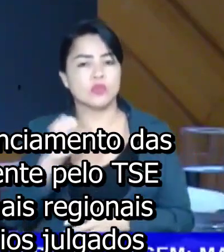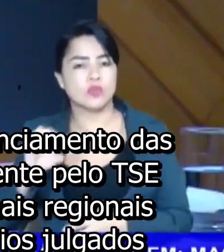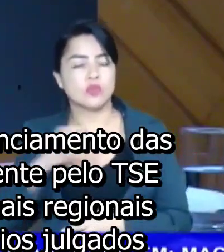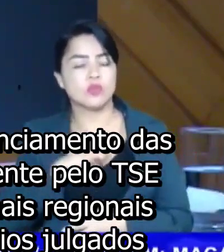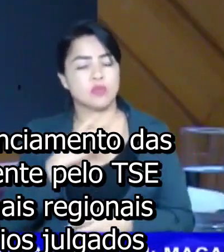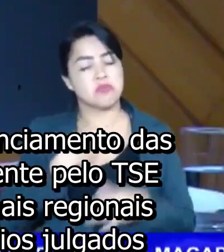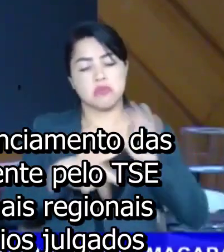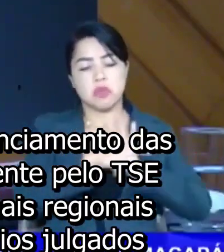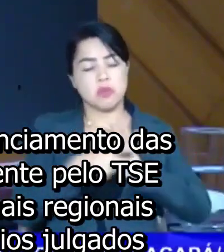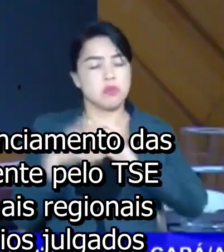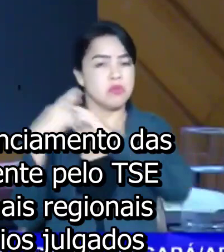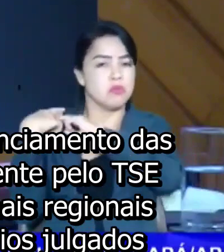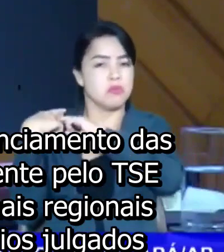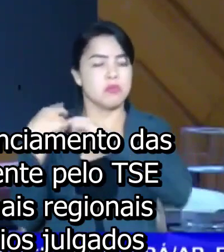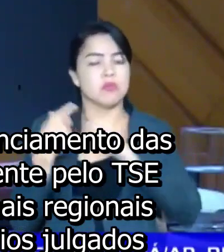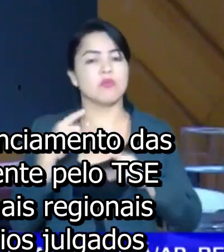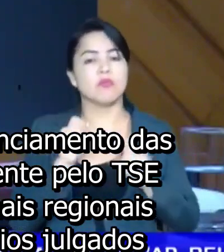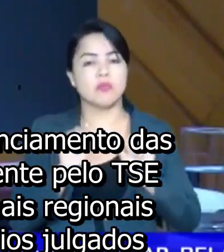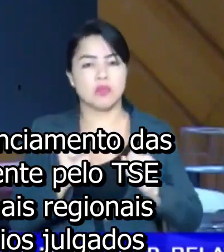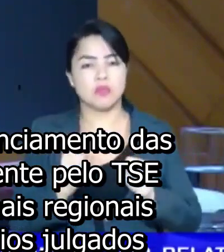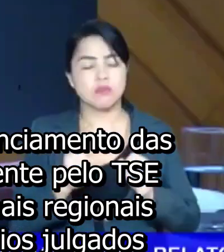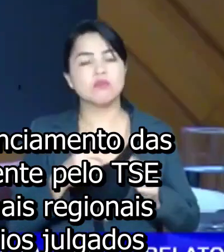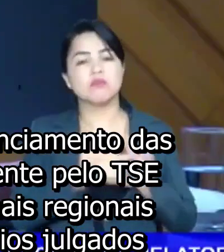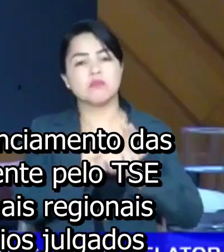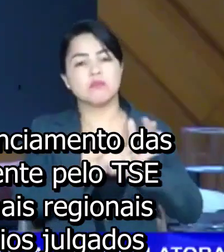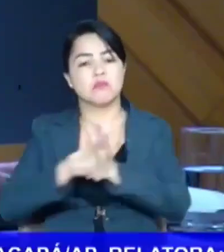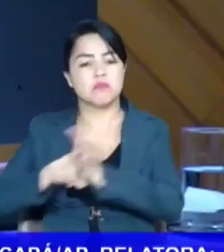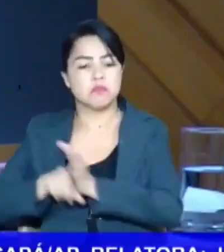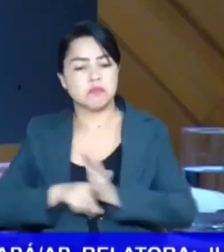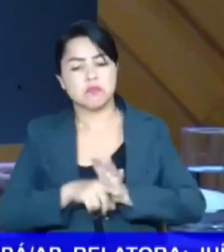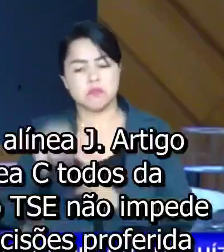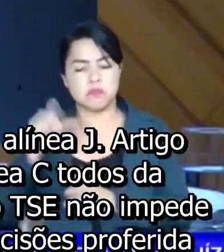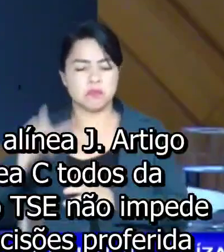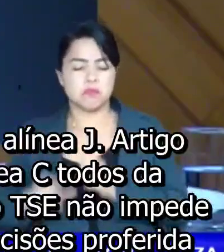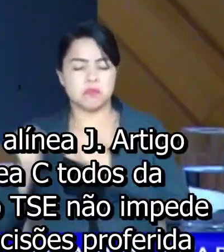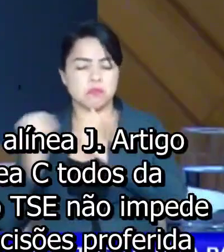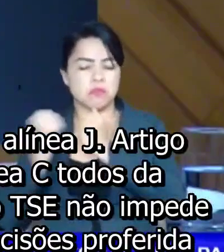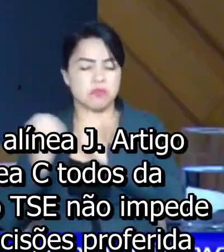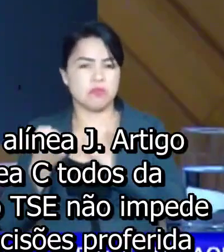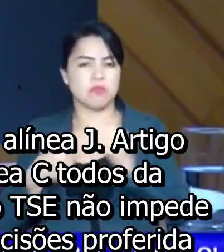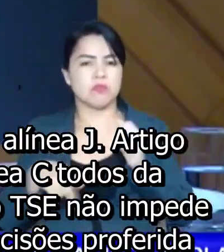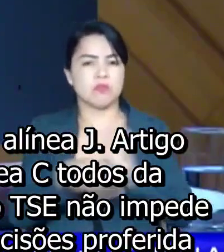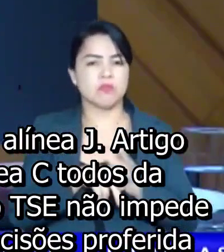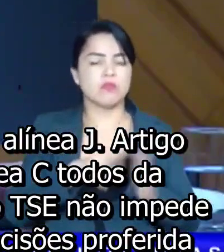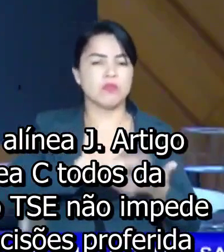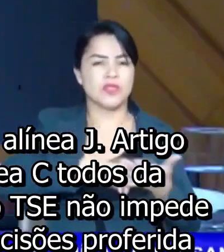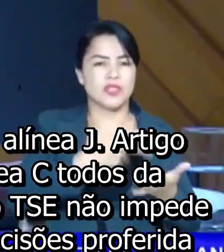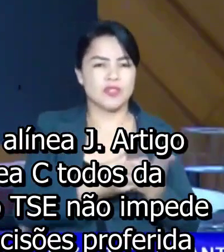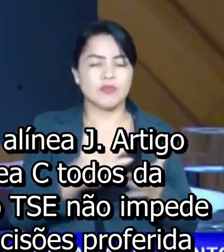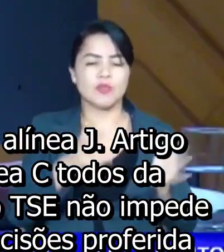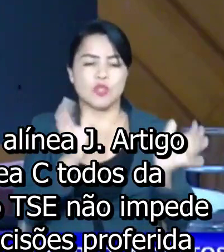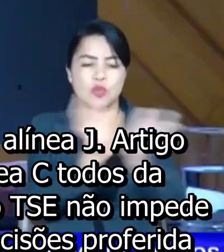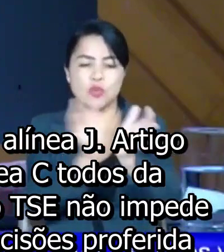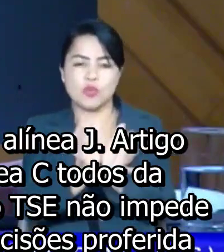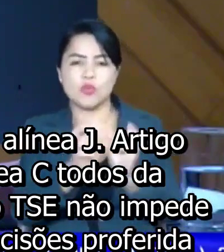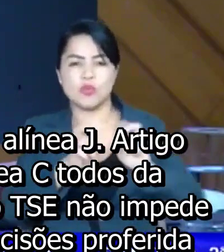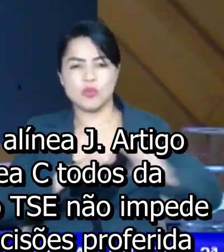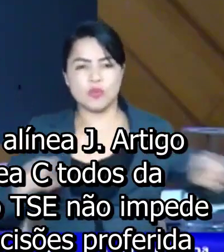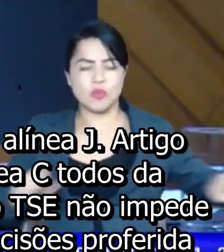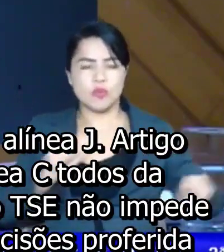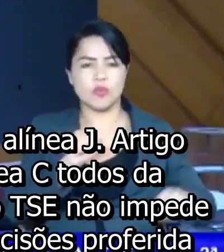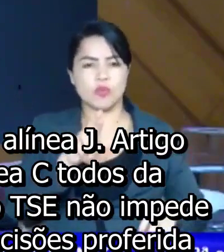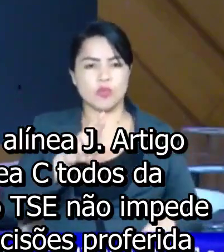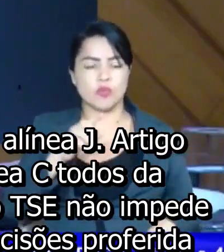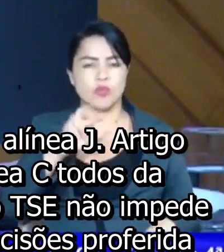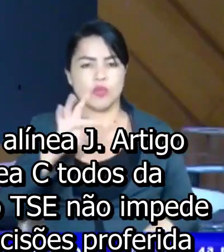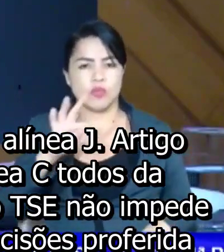próprios tribunais regionais para processar e julgar a ação rescisória de seus próprios julgados, por meio de interpretação conjunta do artigo 102, inciso 1, a linha